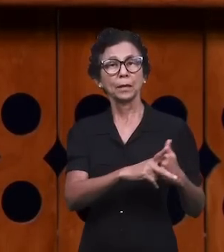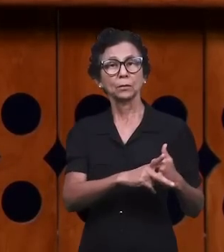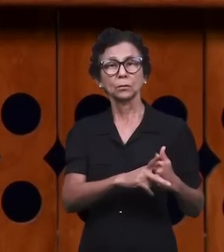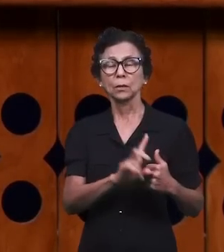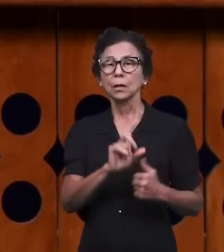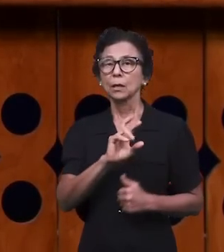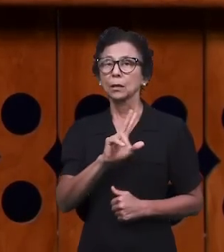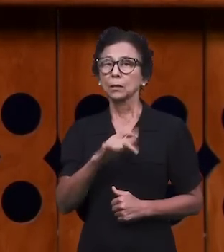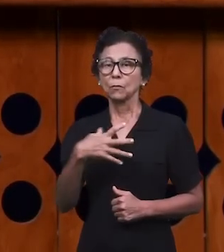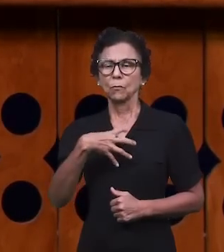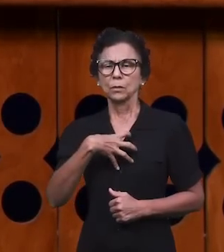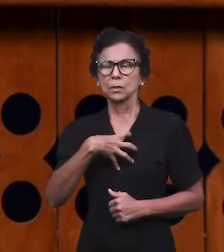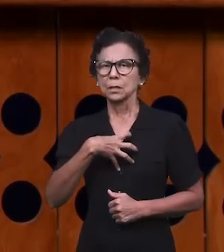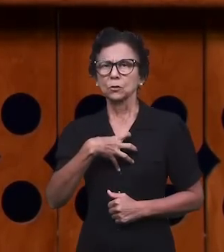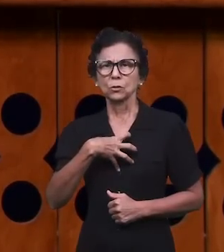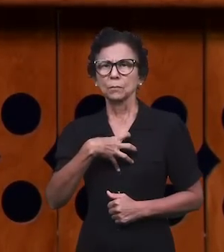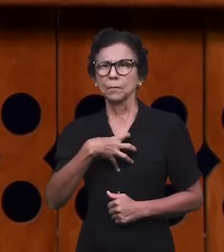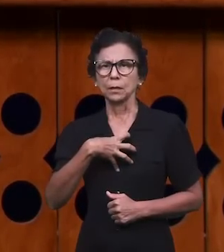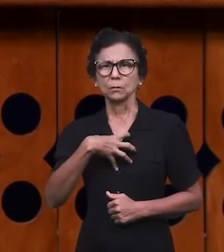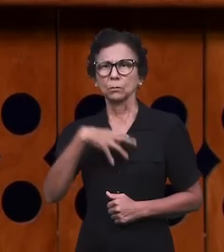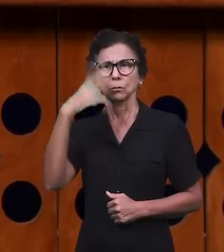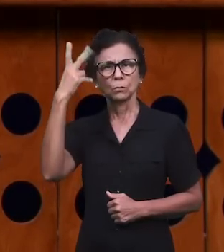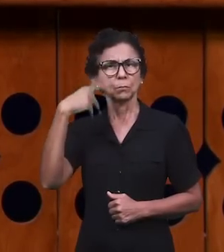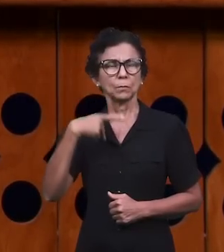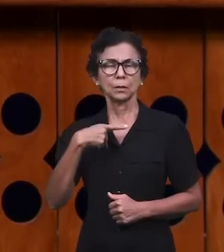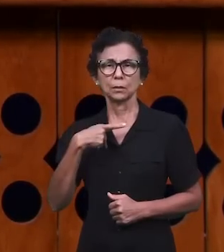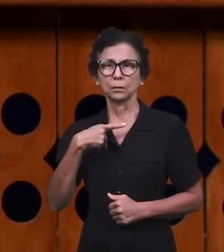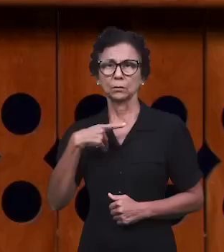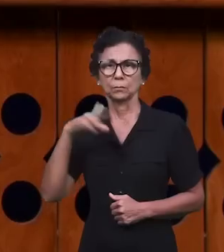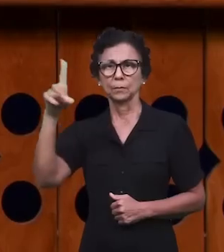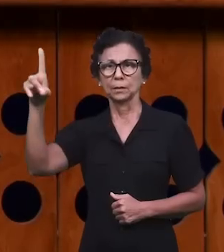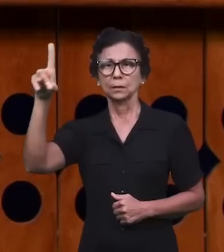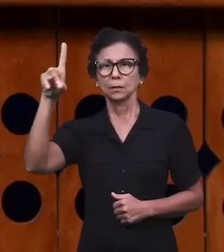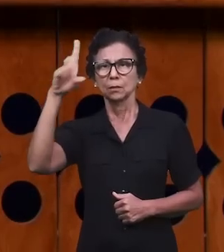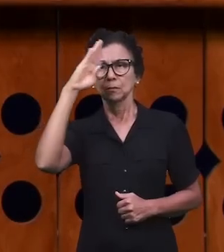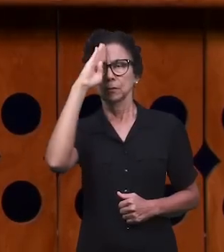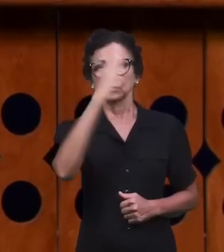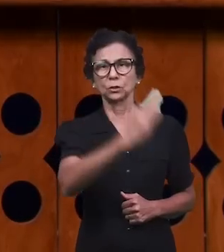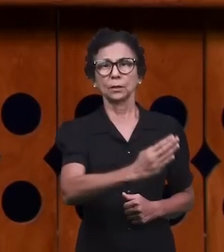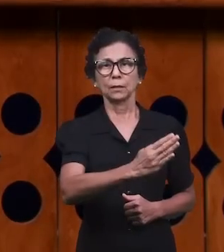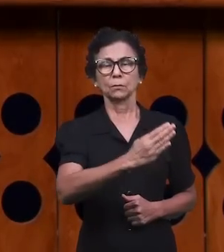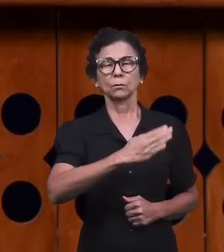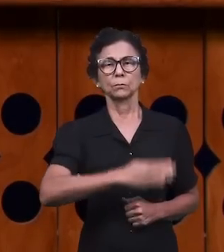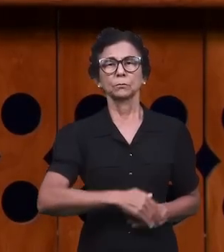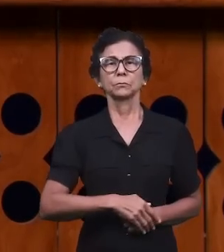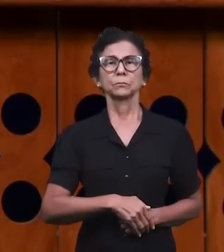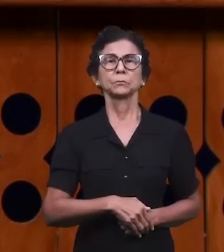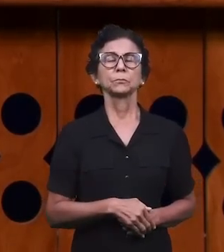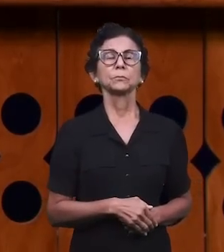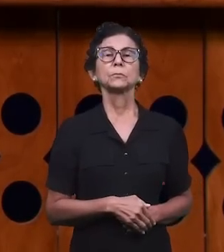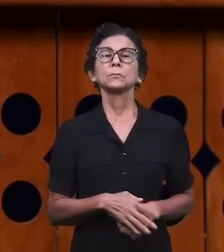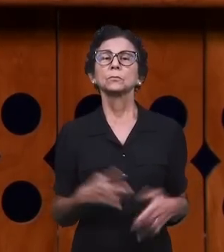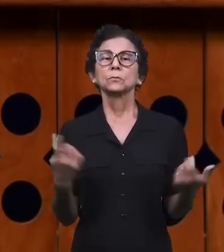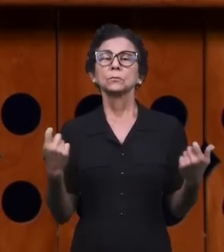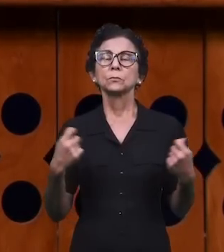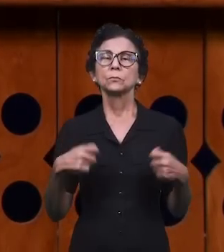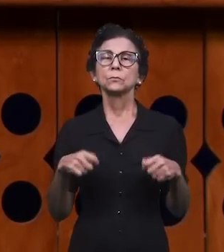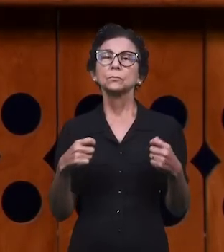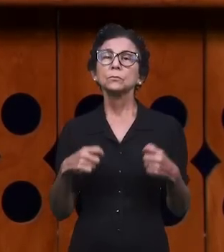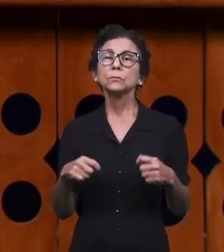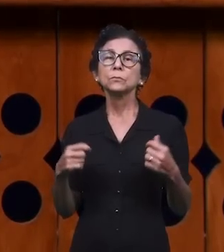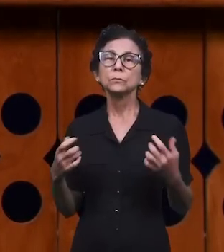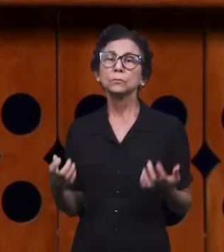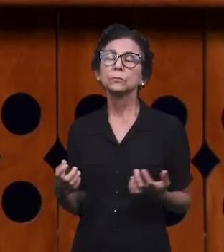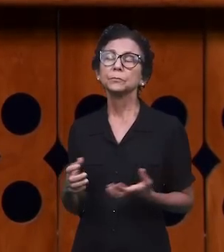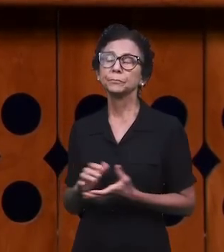humano, não passou por compreensão humana, mas o Pai falou direto com ele. Então nós precisamos disso. O cristianismo, nós